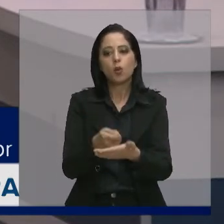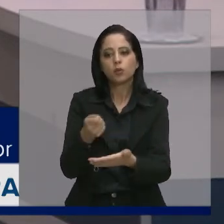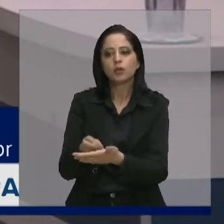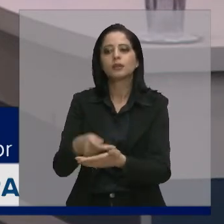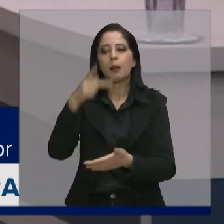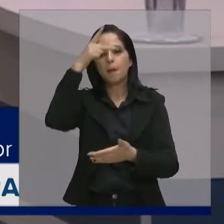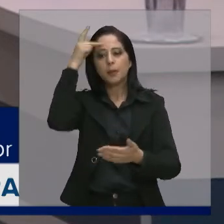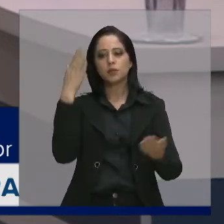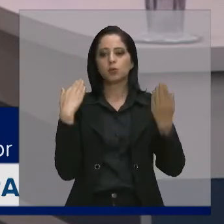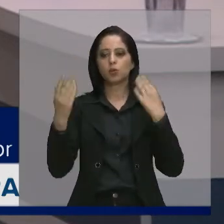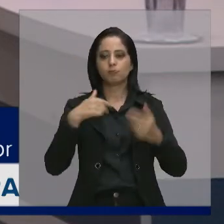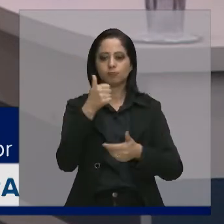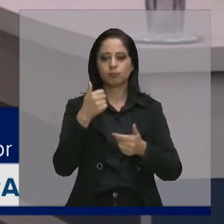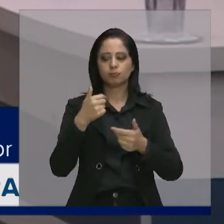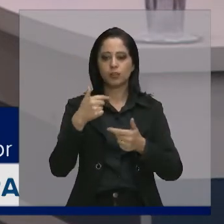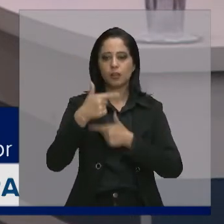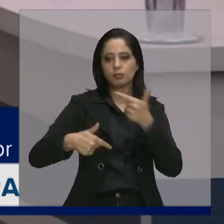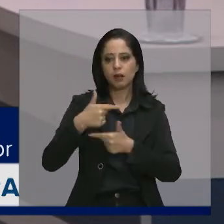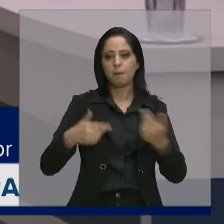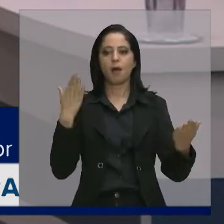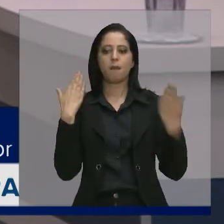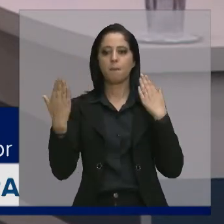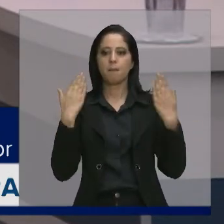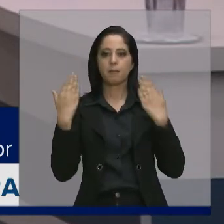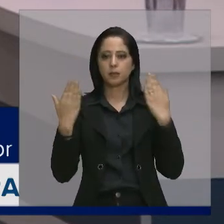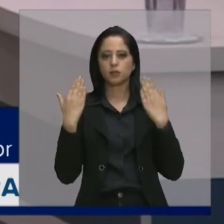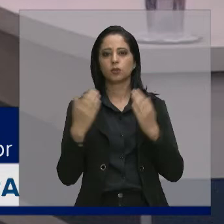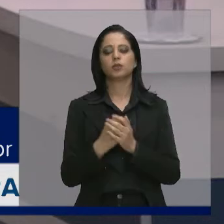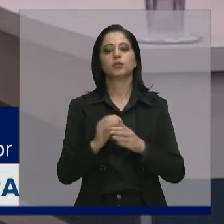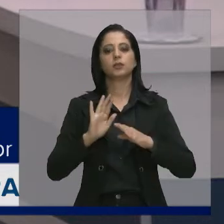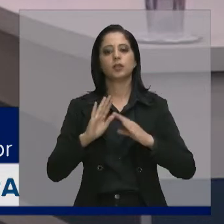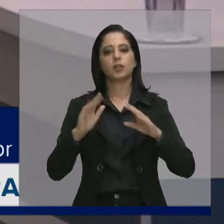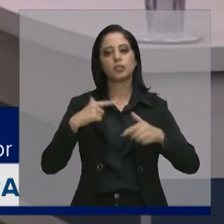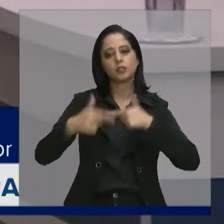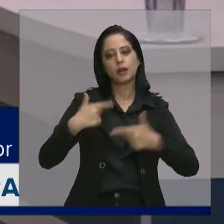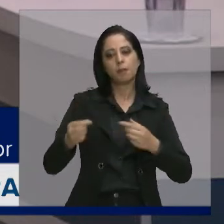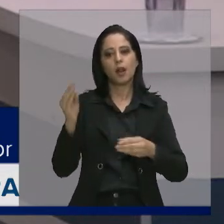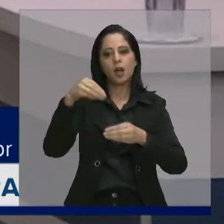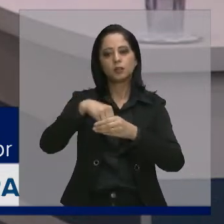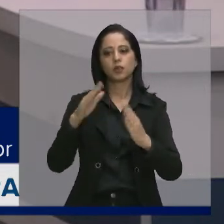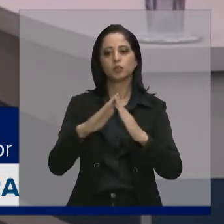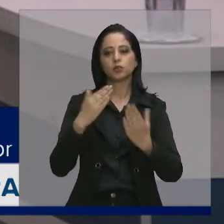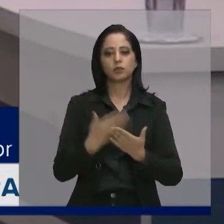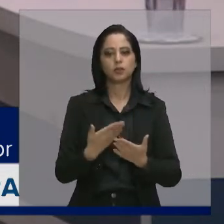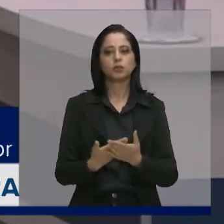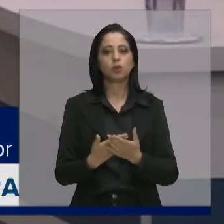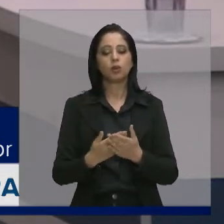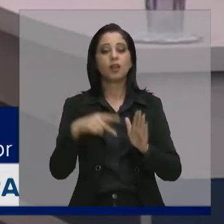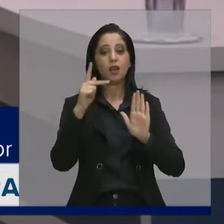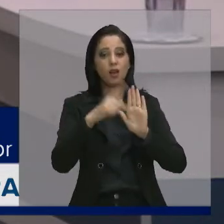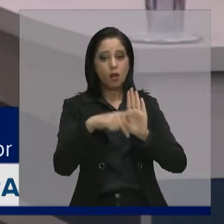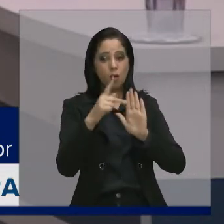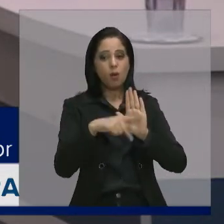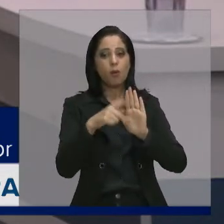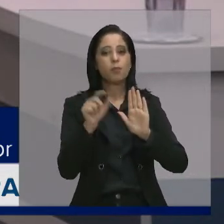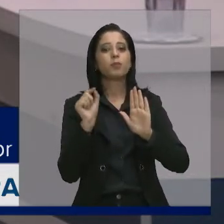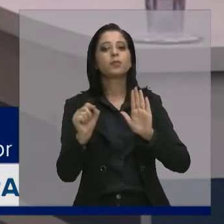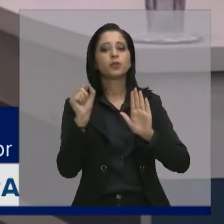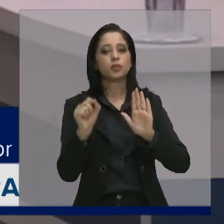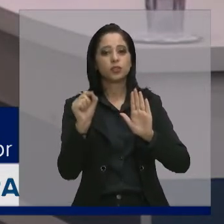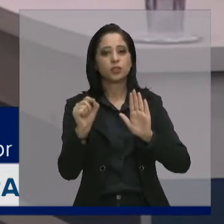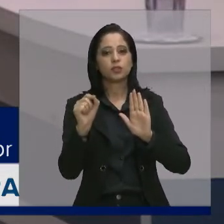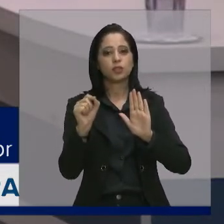rede municipal, do ensino básico e da outras providências. Na verdade, esse projeto tem consonância com o projeto que nós